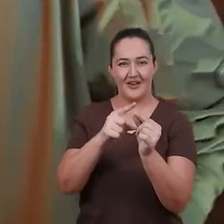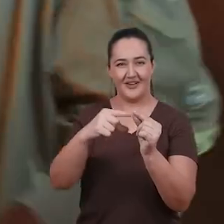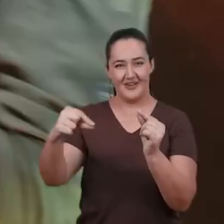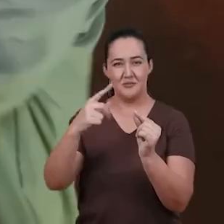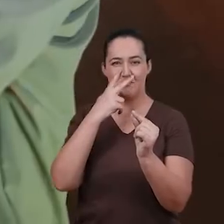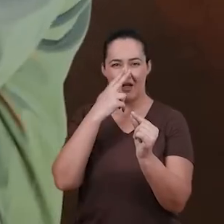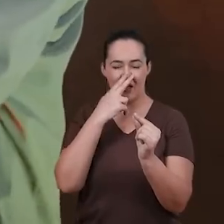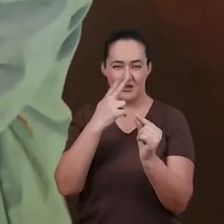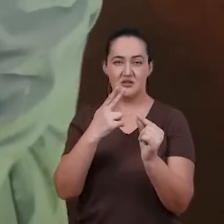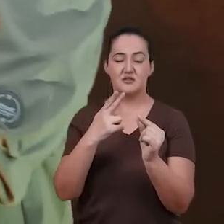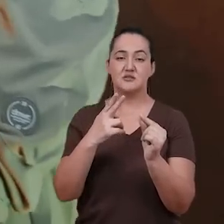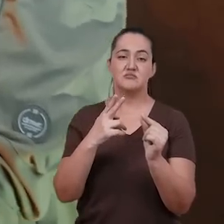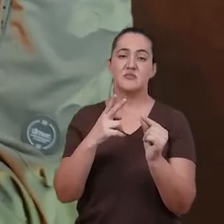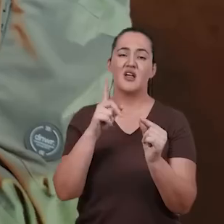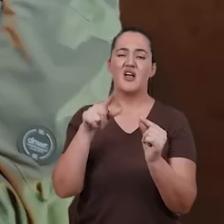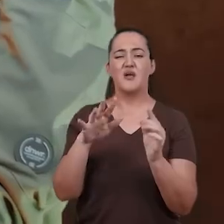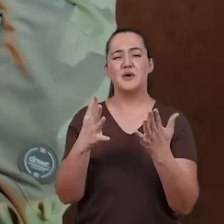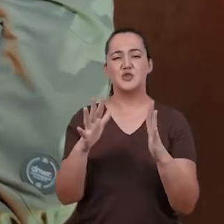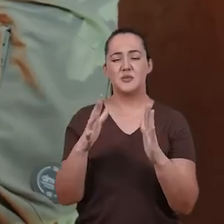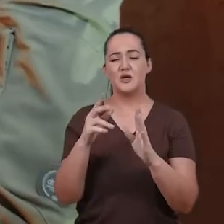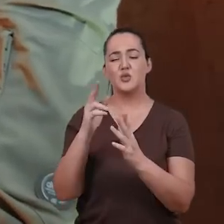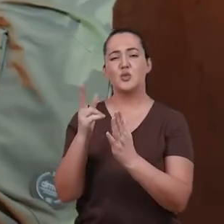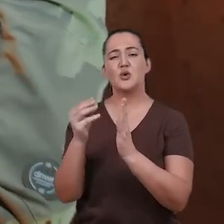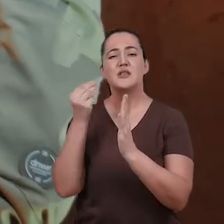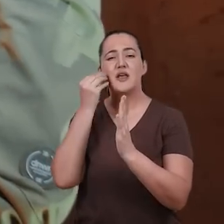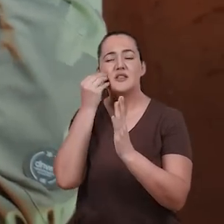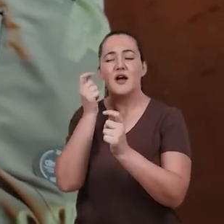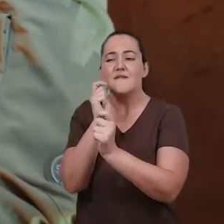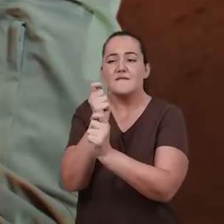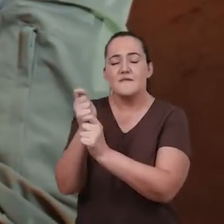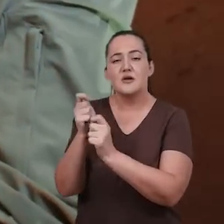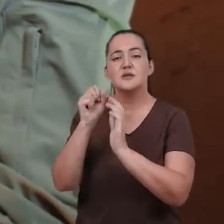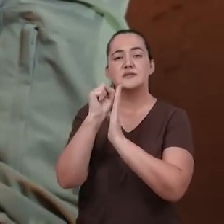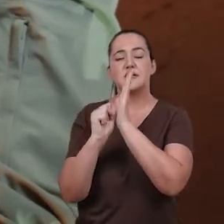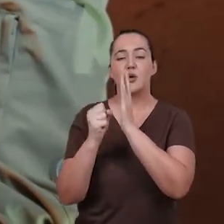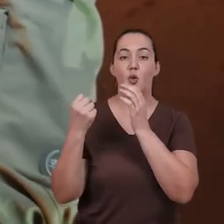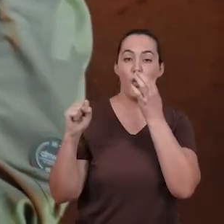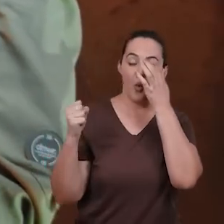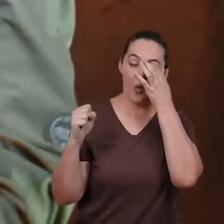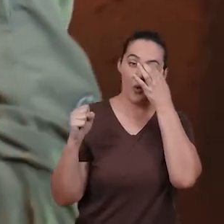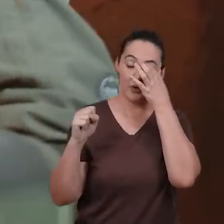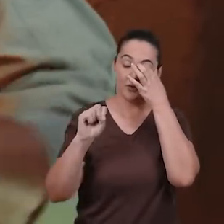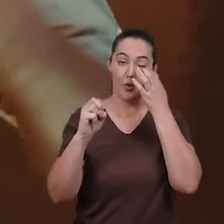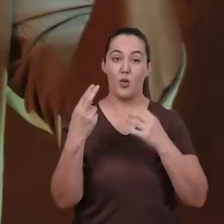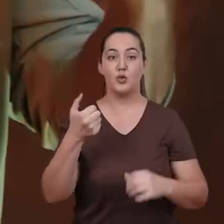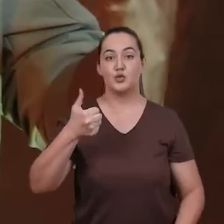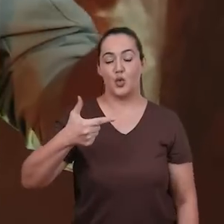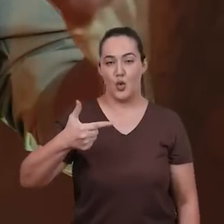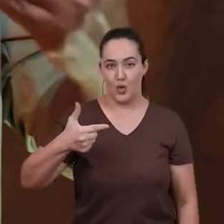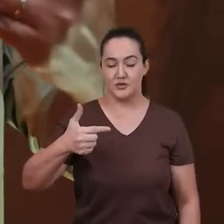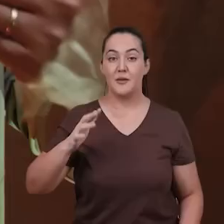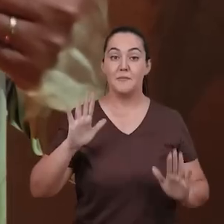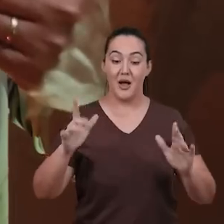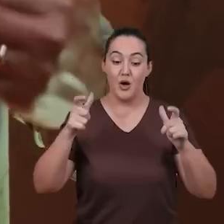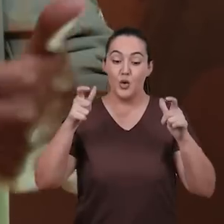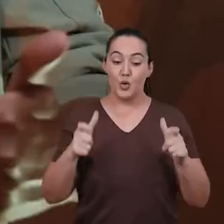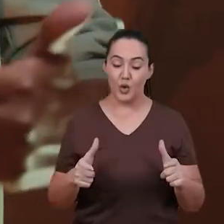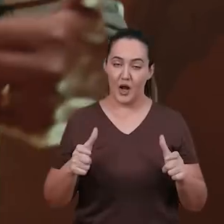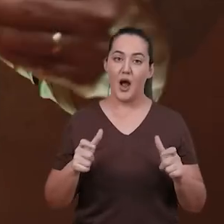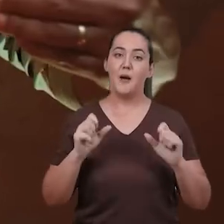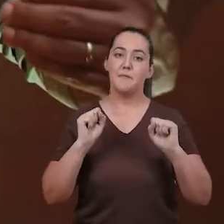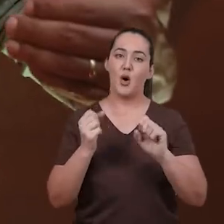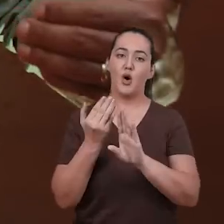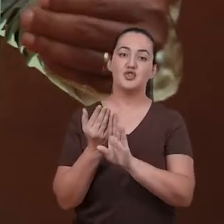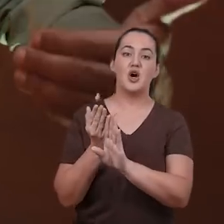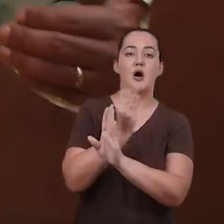marca cristã posterior. Isso aqui já deve ser do século 8 ou do século 12. Mas essa capela pode remeter